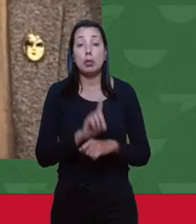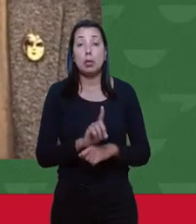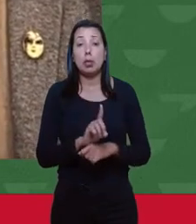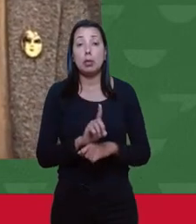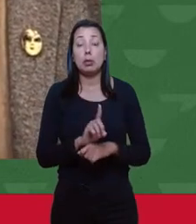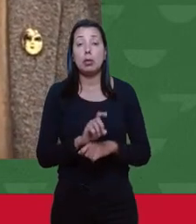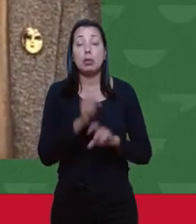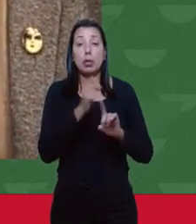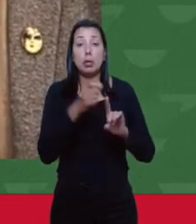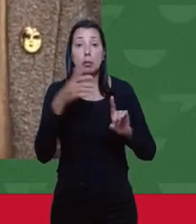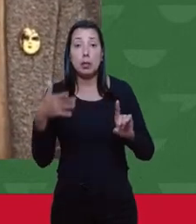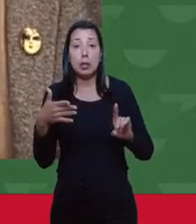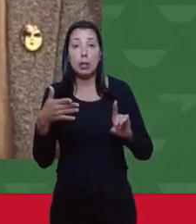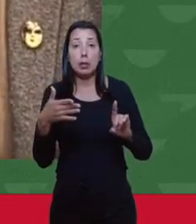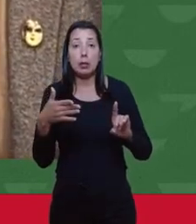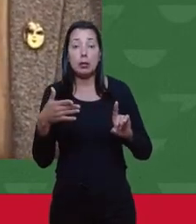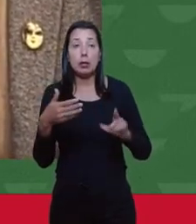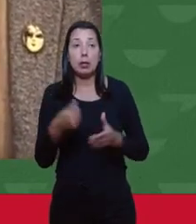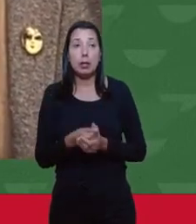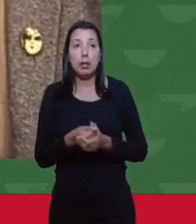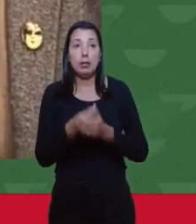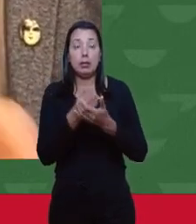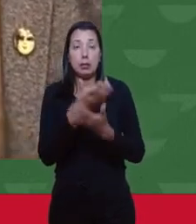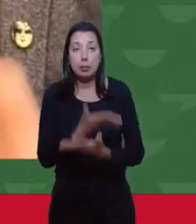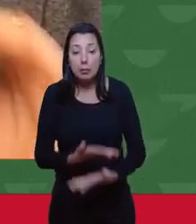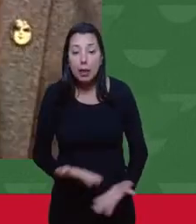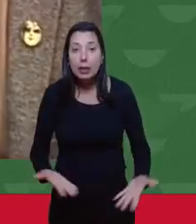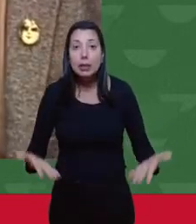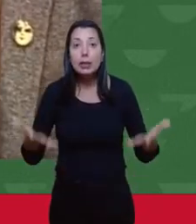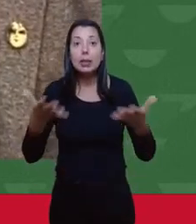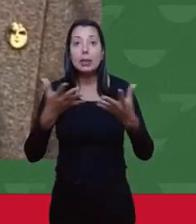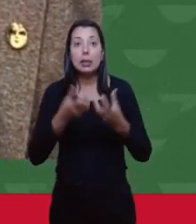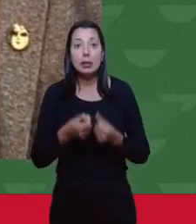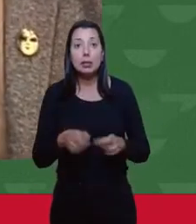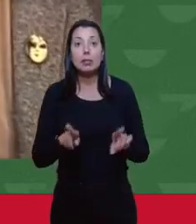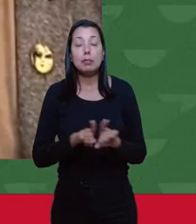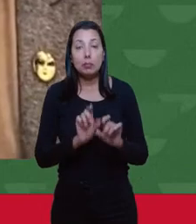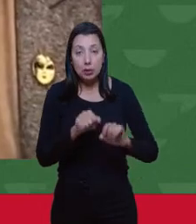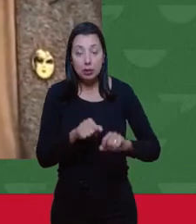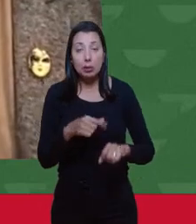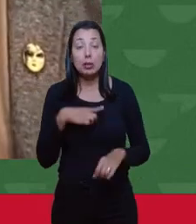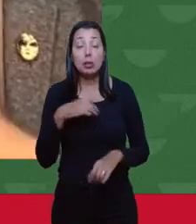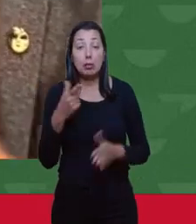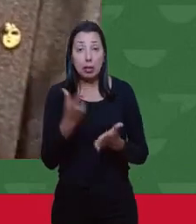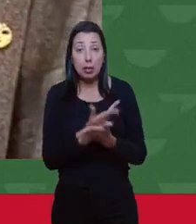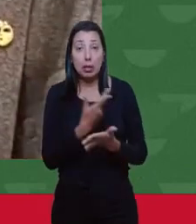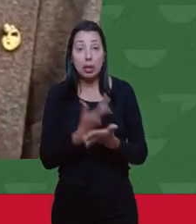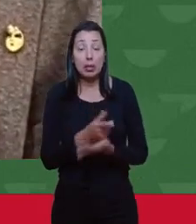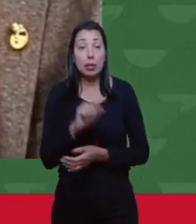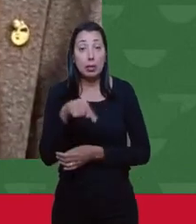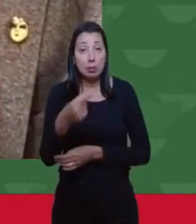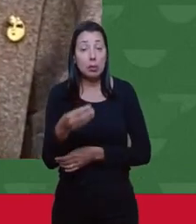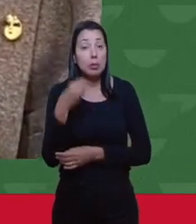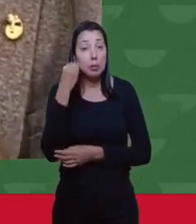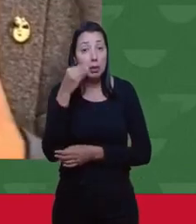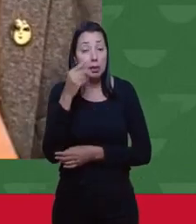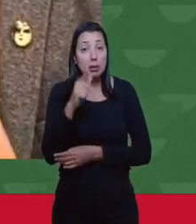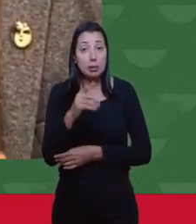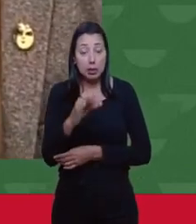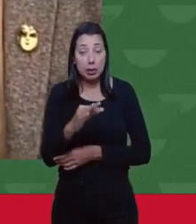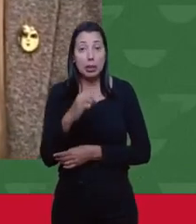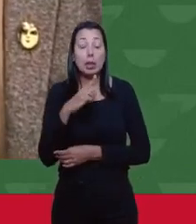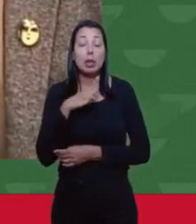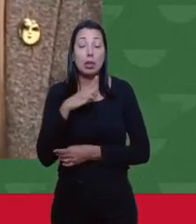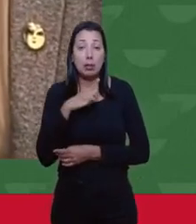comunidade LGBT na bacia das almas, né? E essa é a forma mais equivocada. E eu espero que depois da experiência que o PT